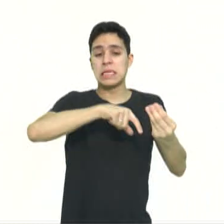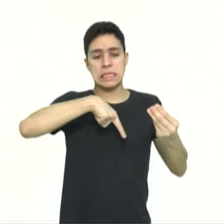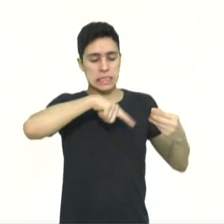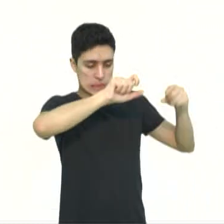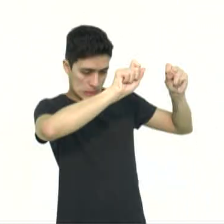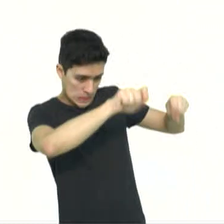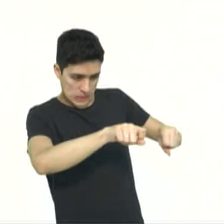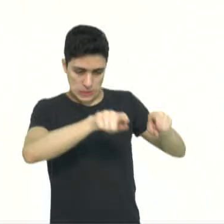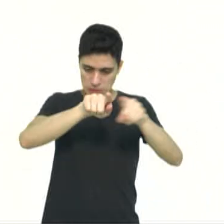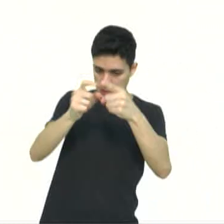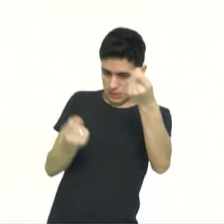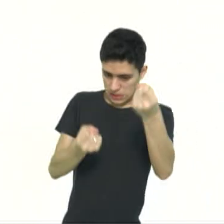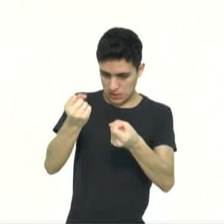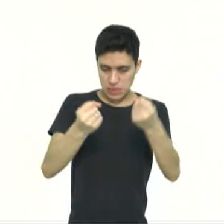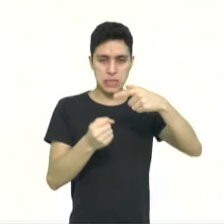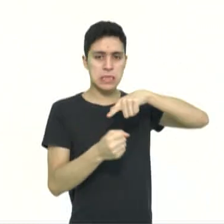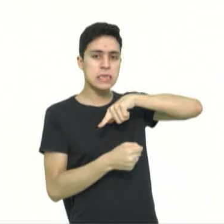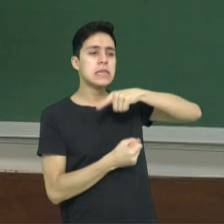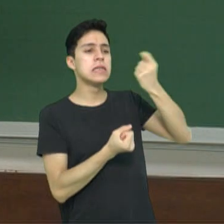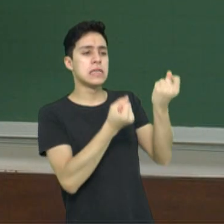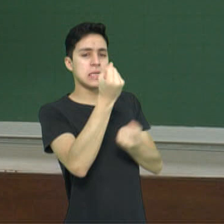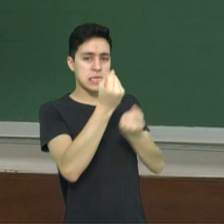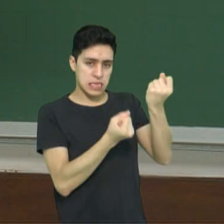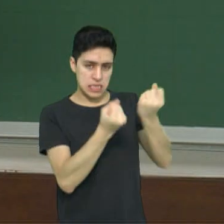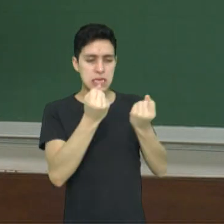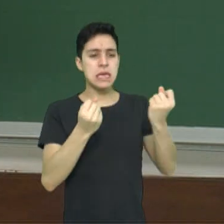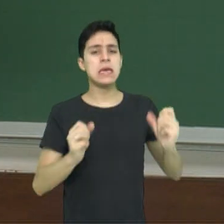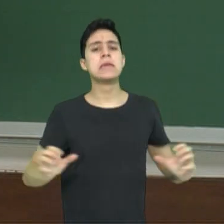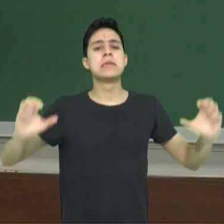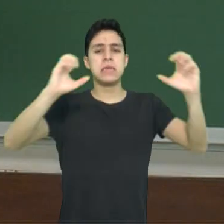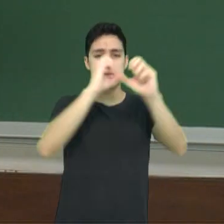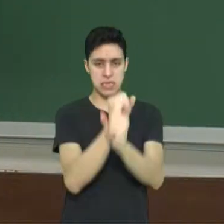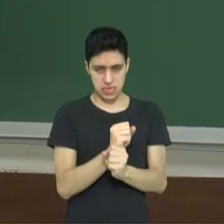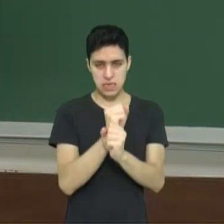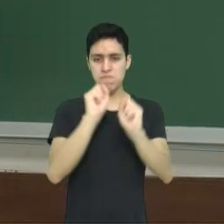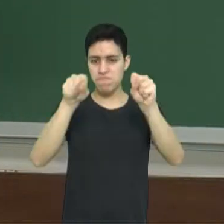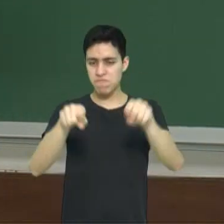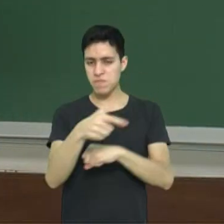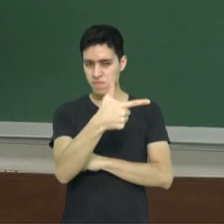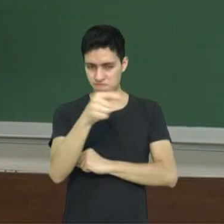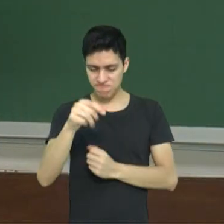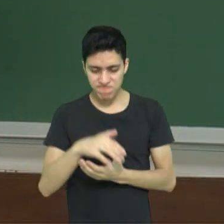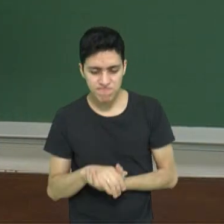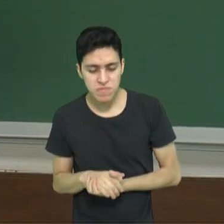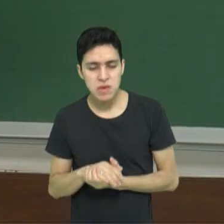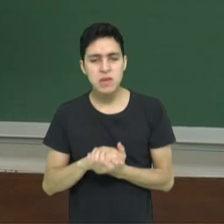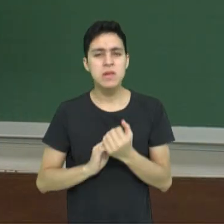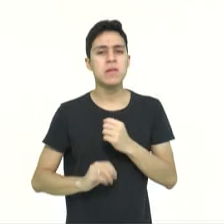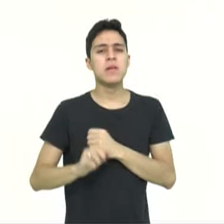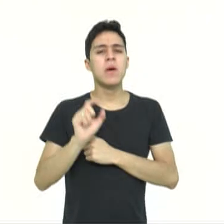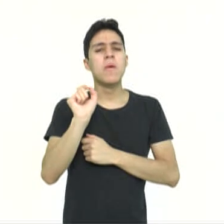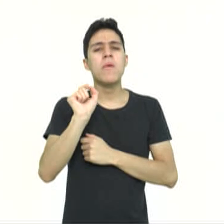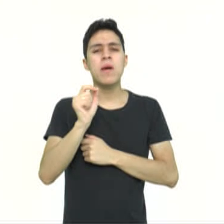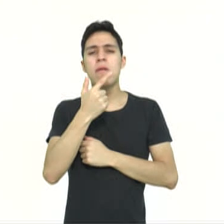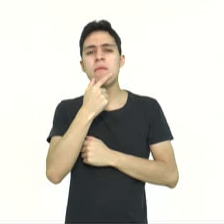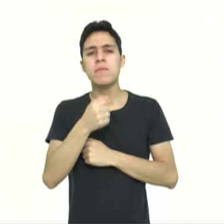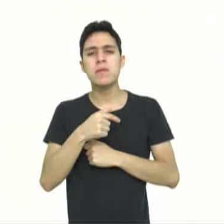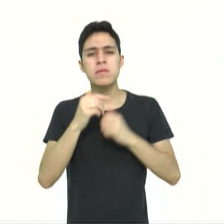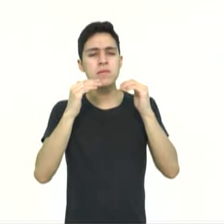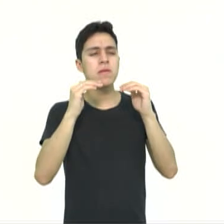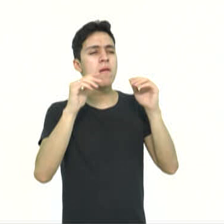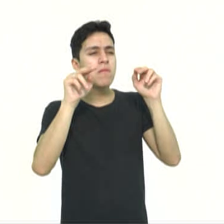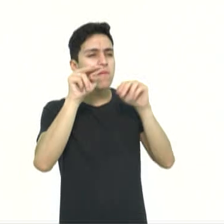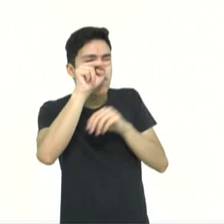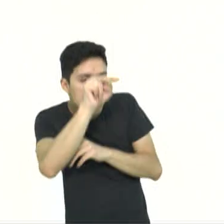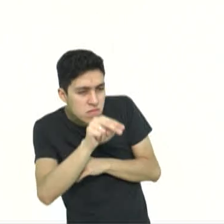carros, ok? Motos e carros, 20. Ao abaixar-se, ele conseguiu visualizar